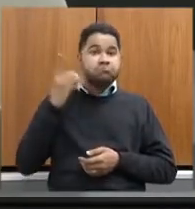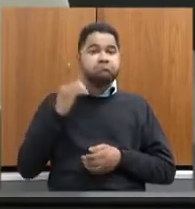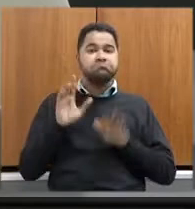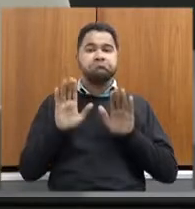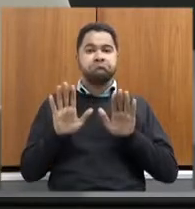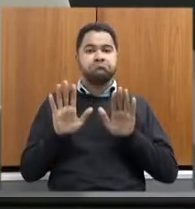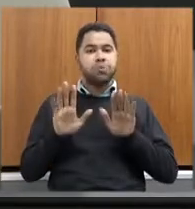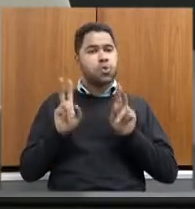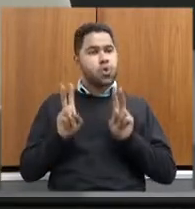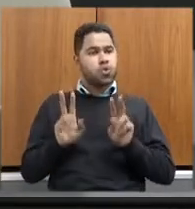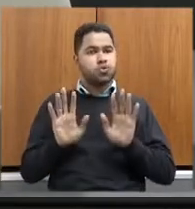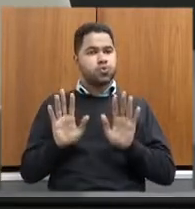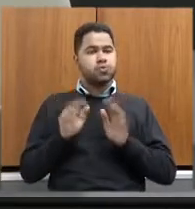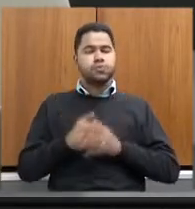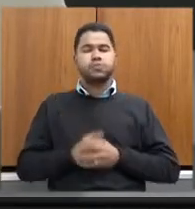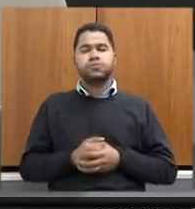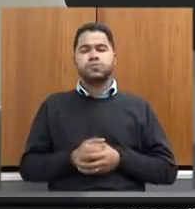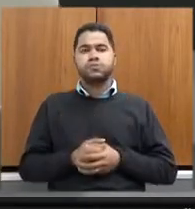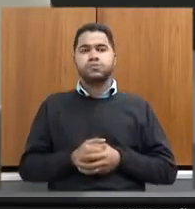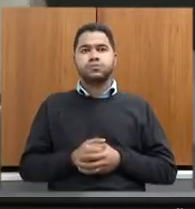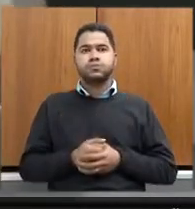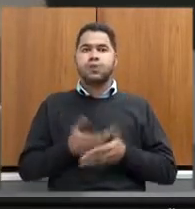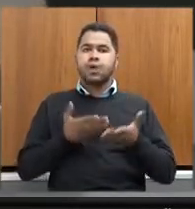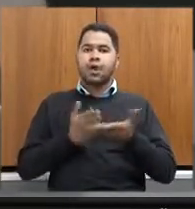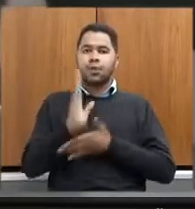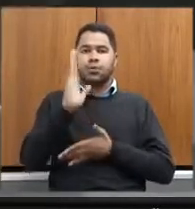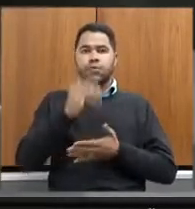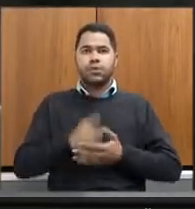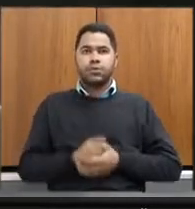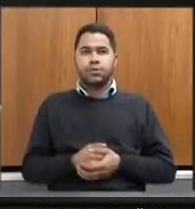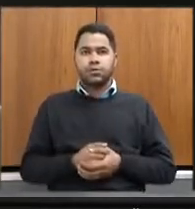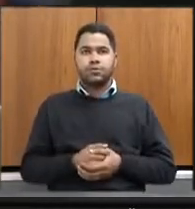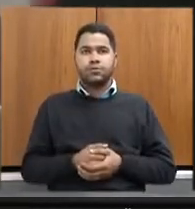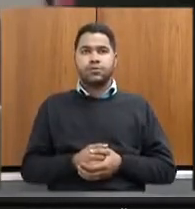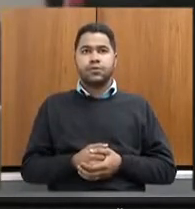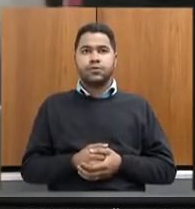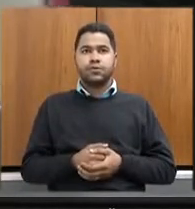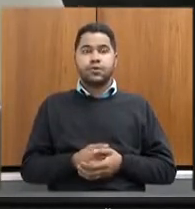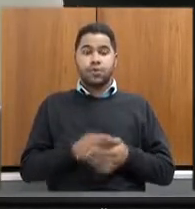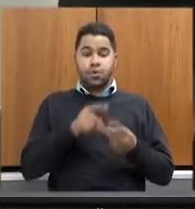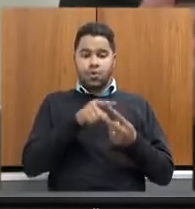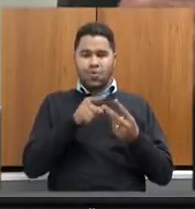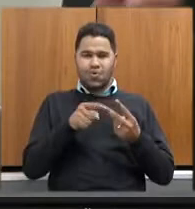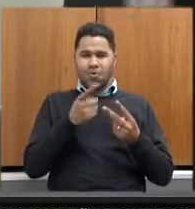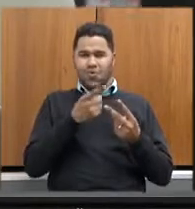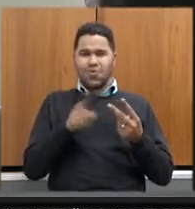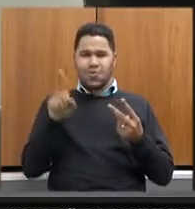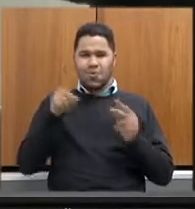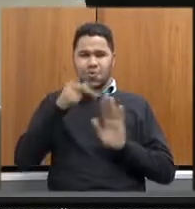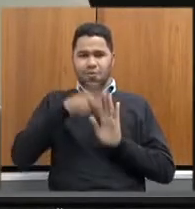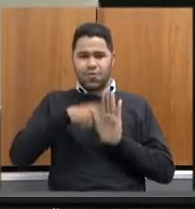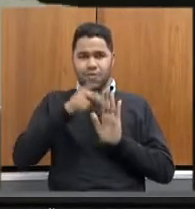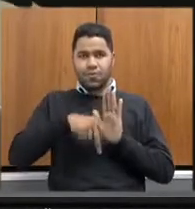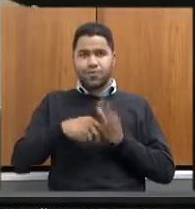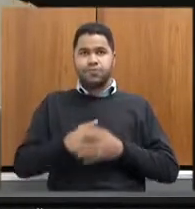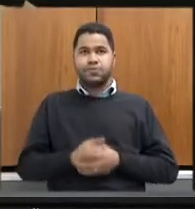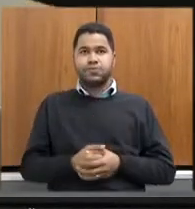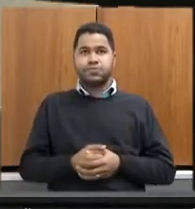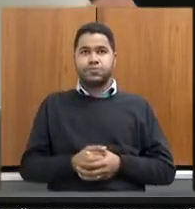Vanessa seus lugares os aprovados contra esses dois últimos projetos